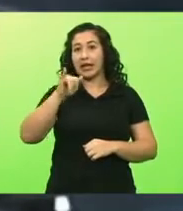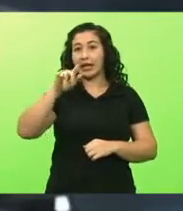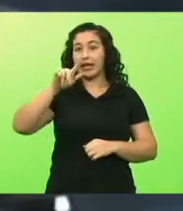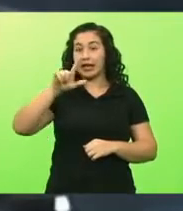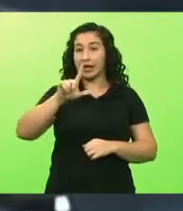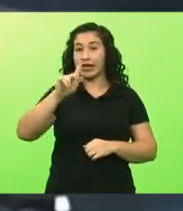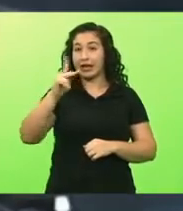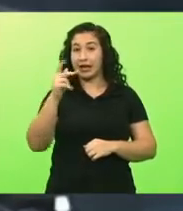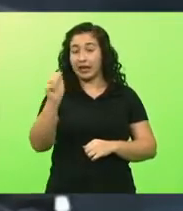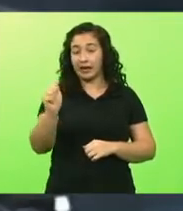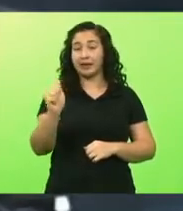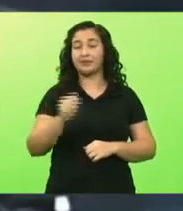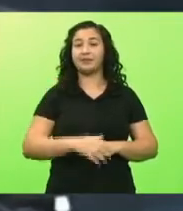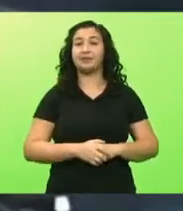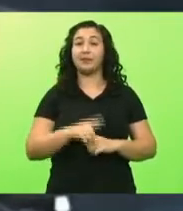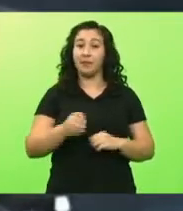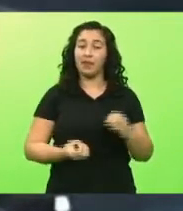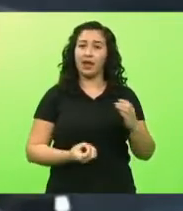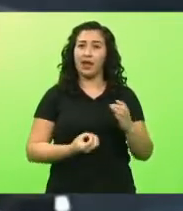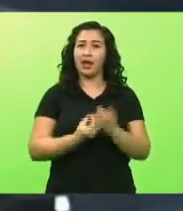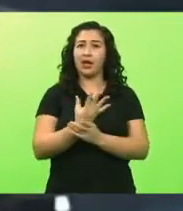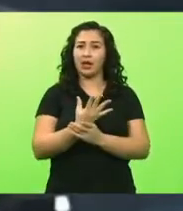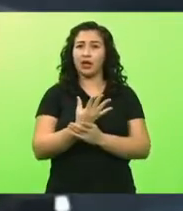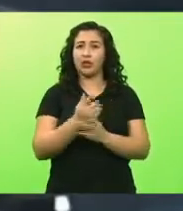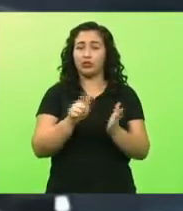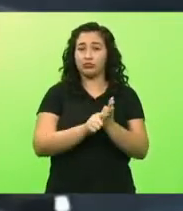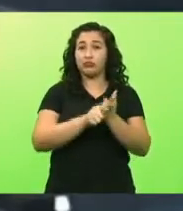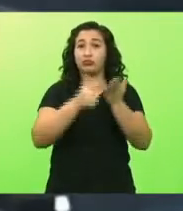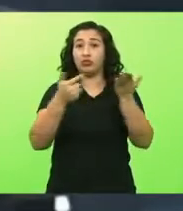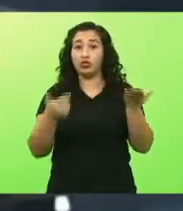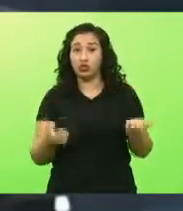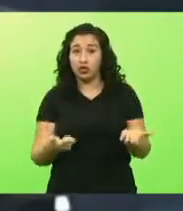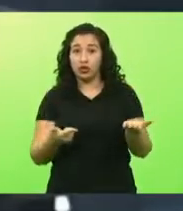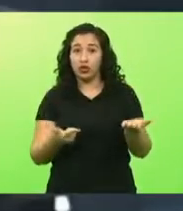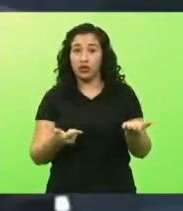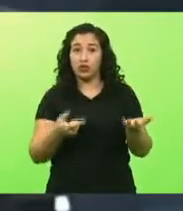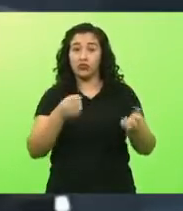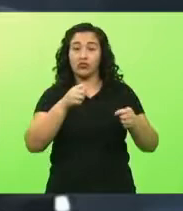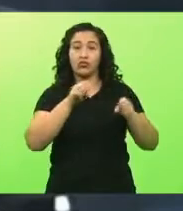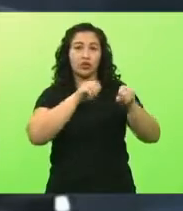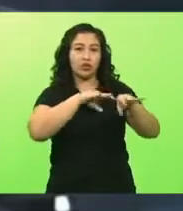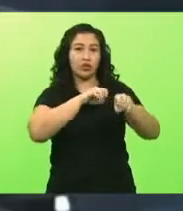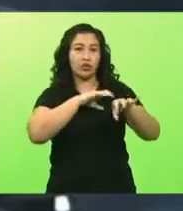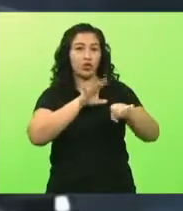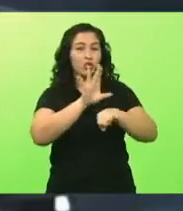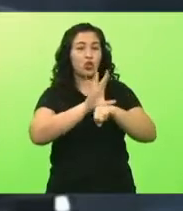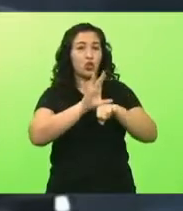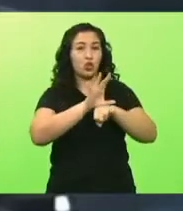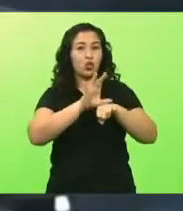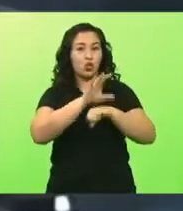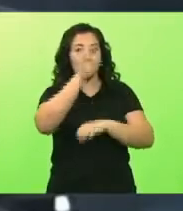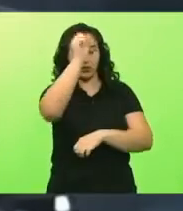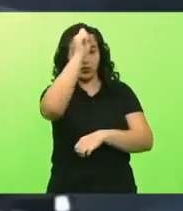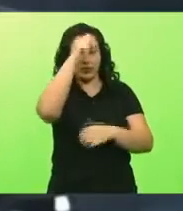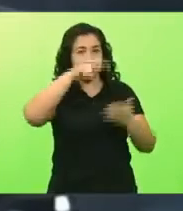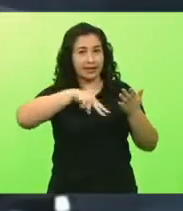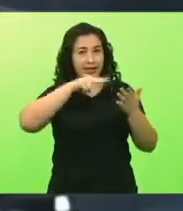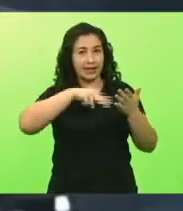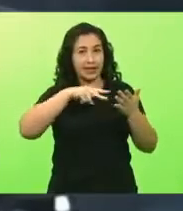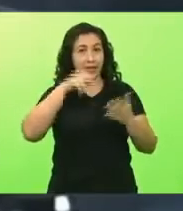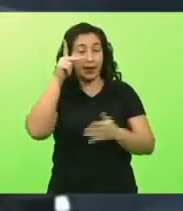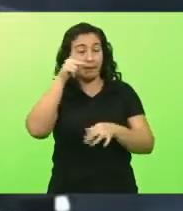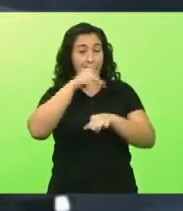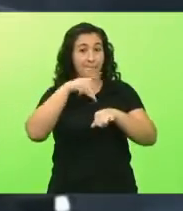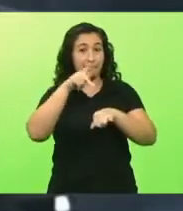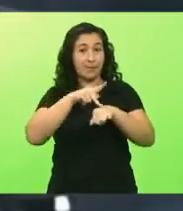formou educadora, fundou um jornal e ministrou um curso alfabetizante. Era um país em que mulheres